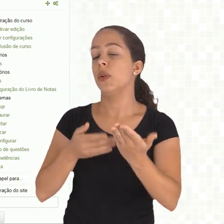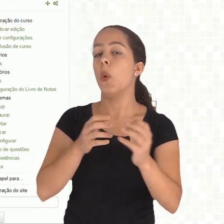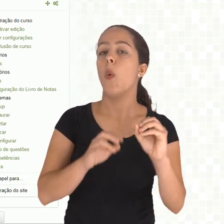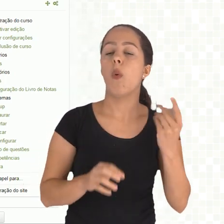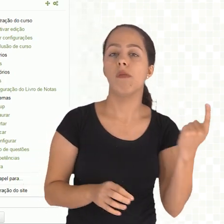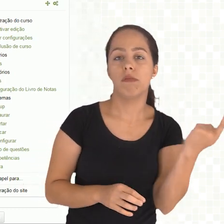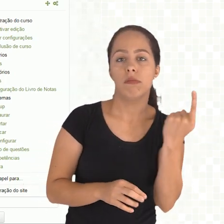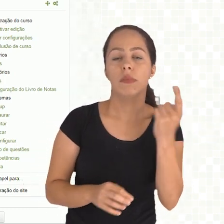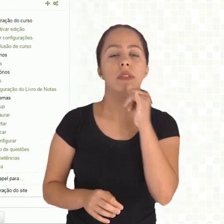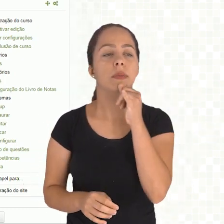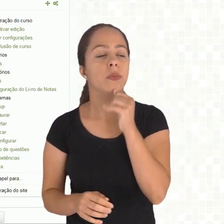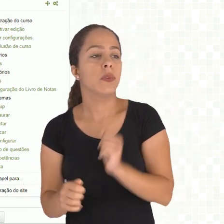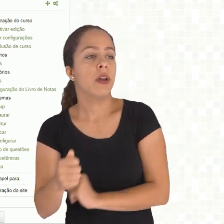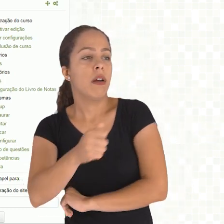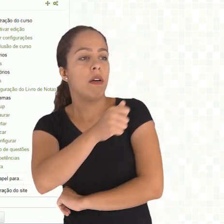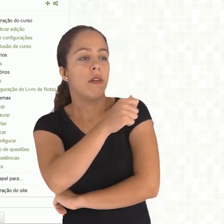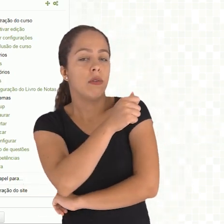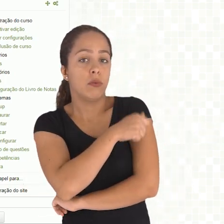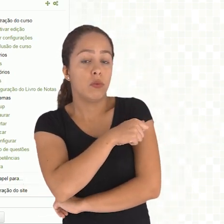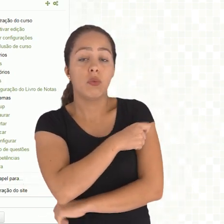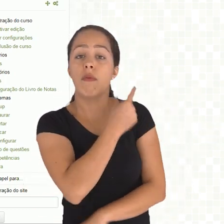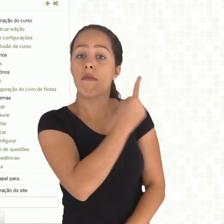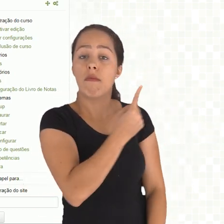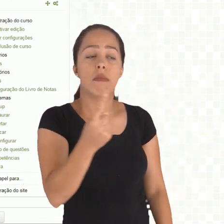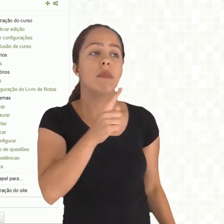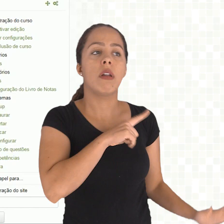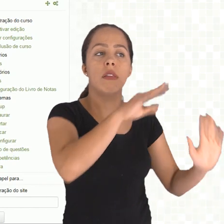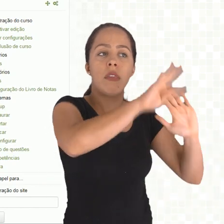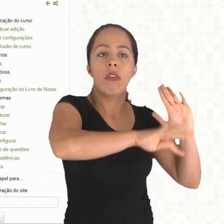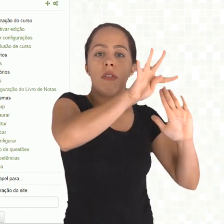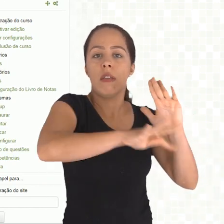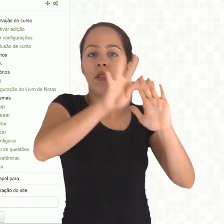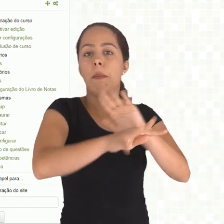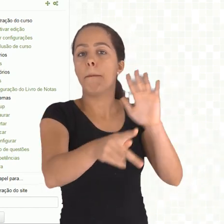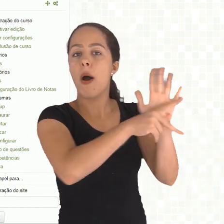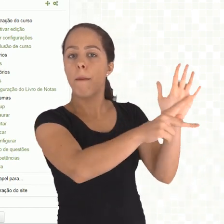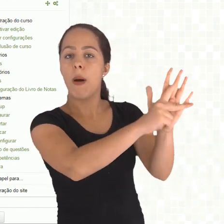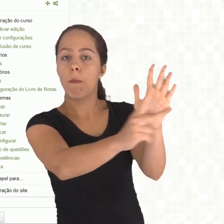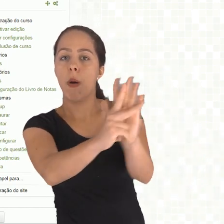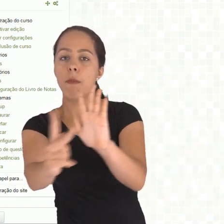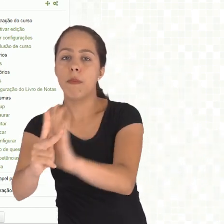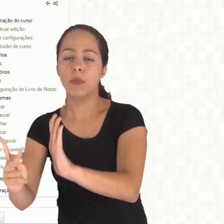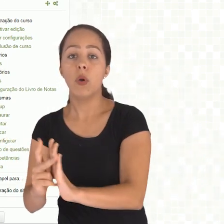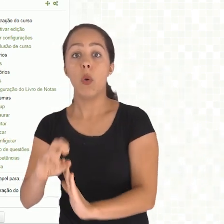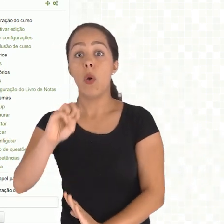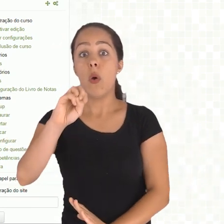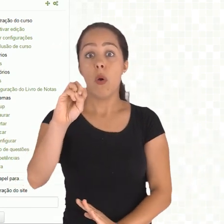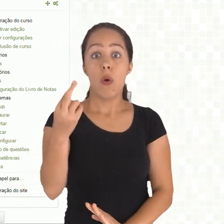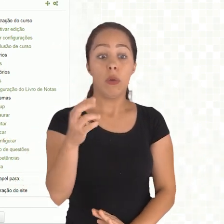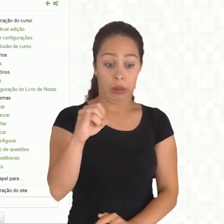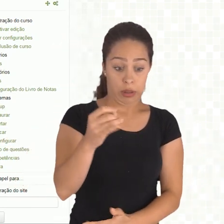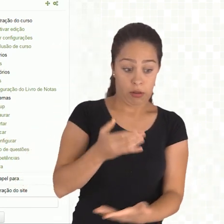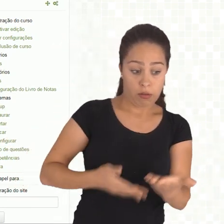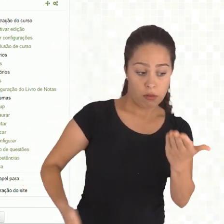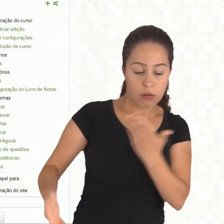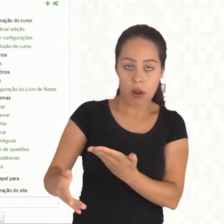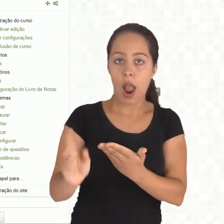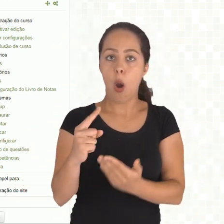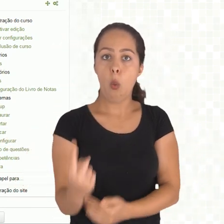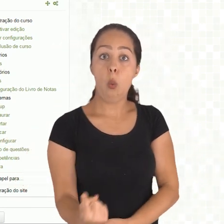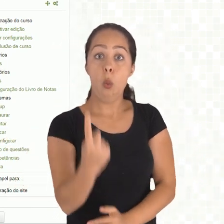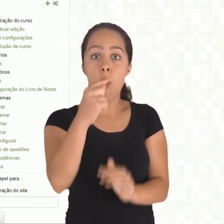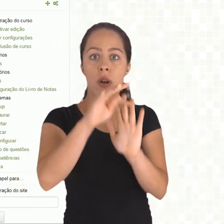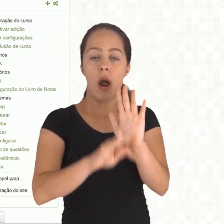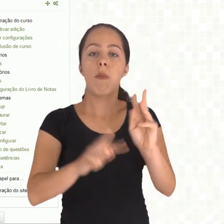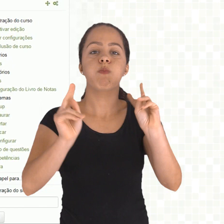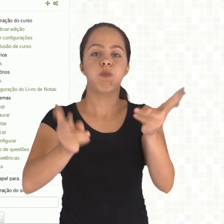ou individual. Se for individual, cada aluno vai ter sua Wiki. Se for colaborativa, todo mundo vai editar a mesma Wiki, tá certo? Lembre